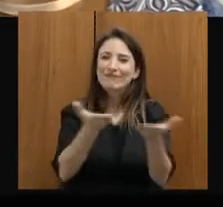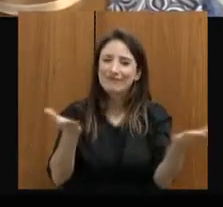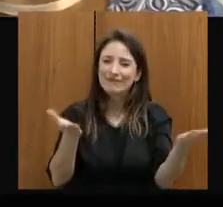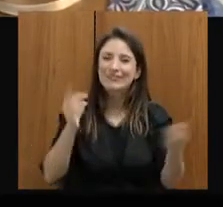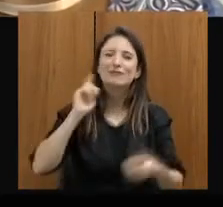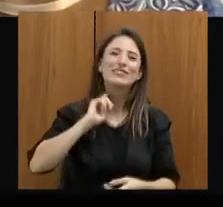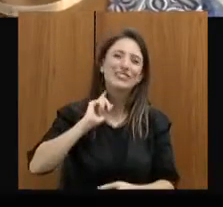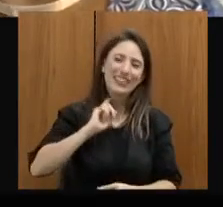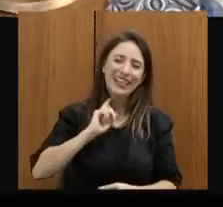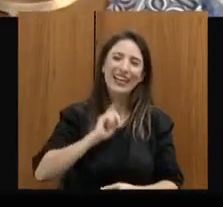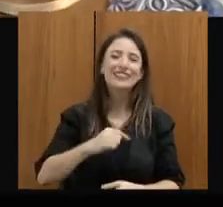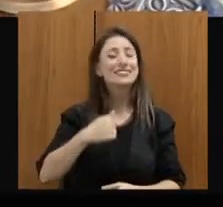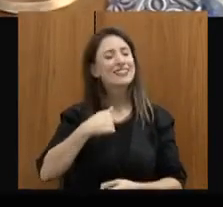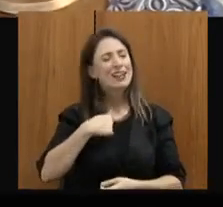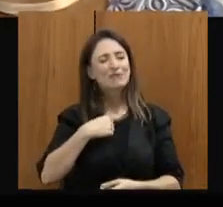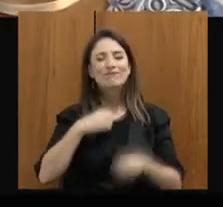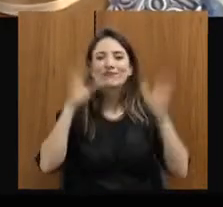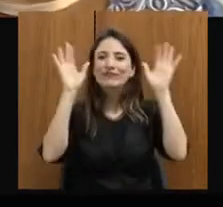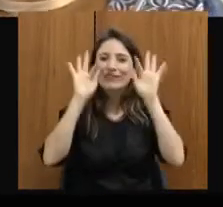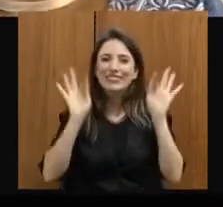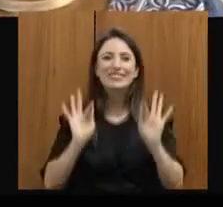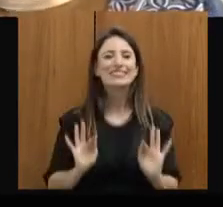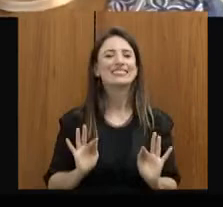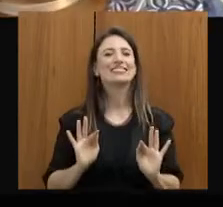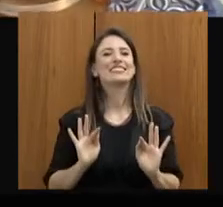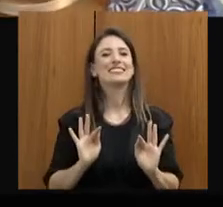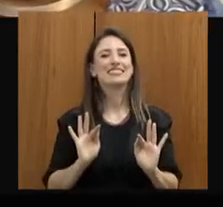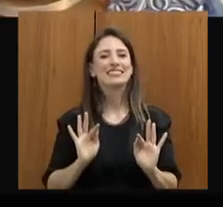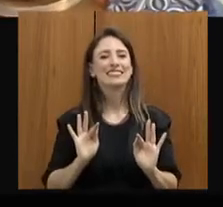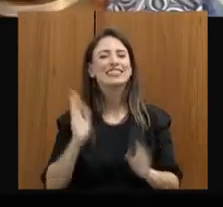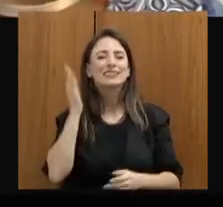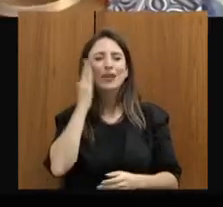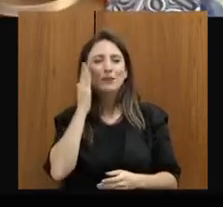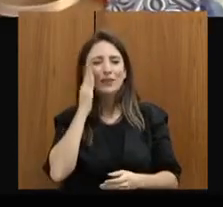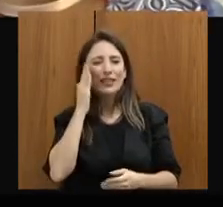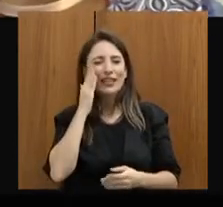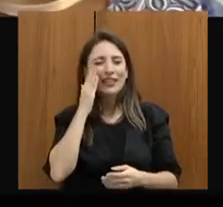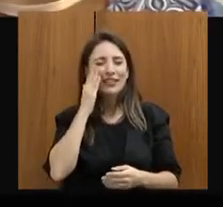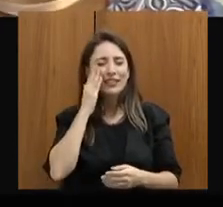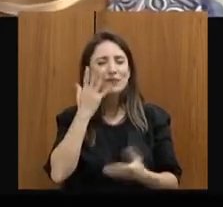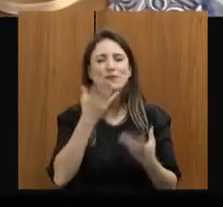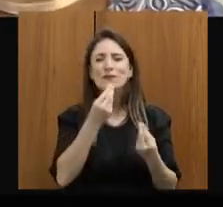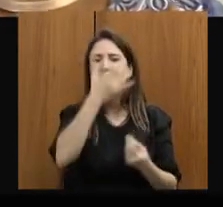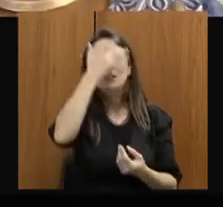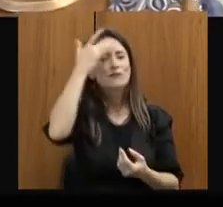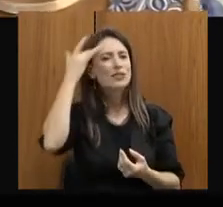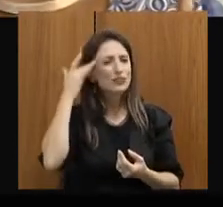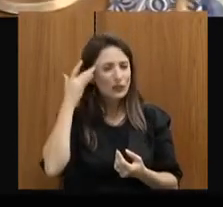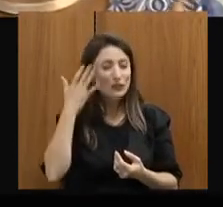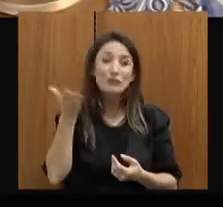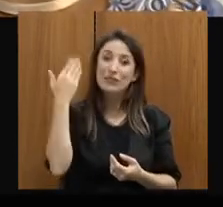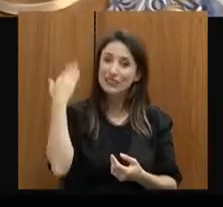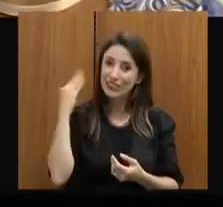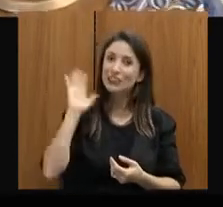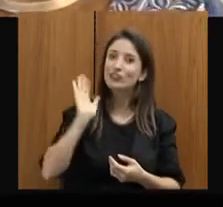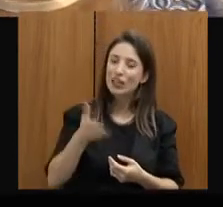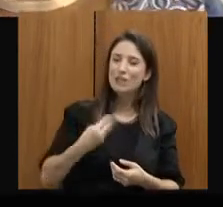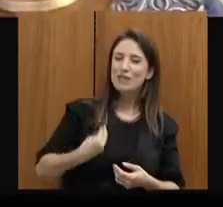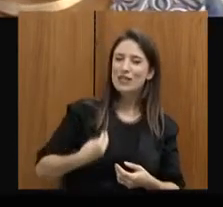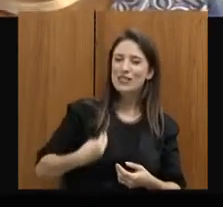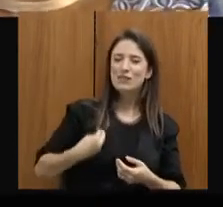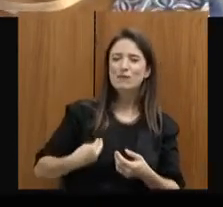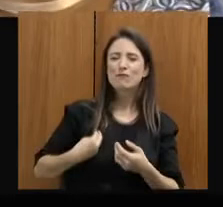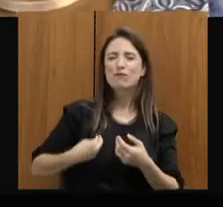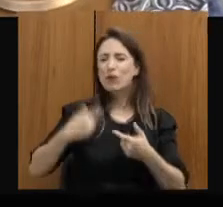e eu fico muito feliz também saber e muitas as pessoas que participaram dos jogos conosco na época das serpentes